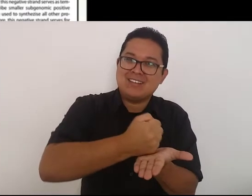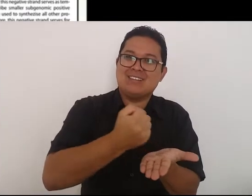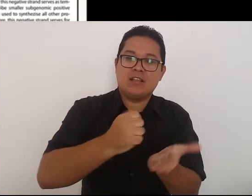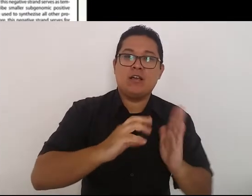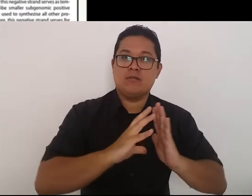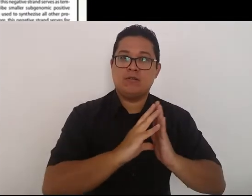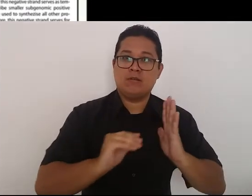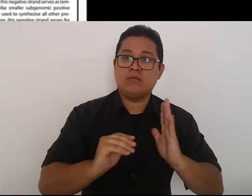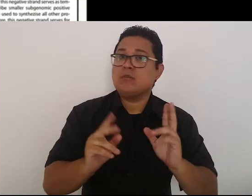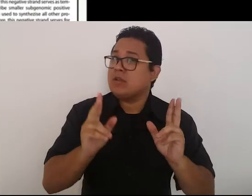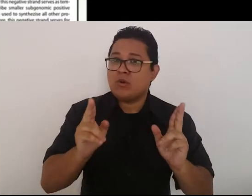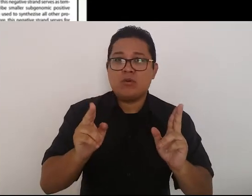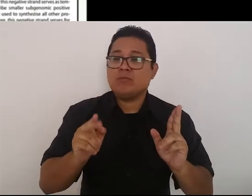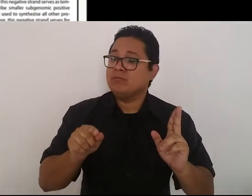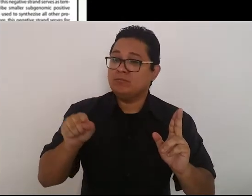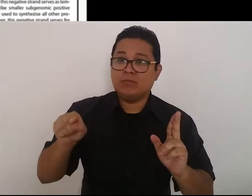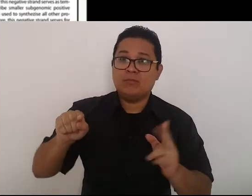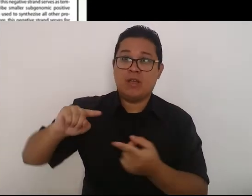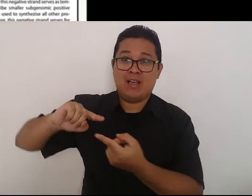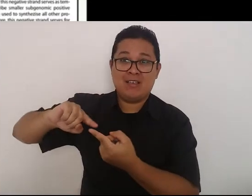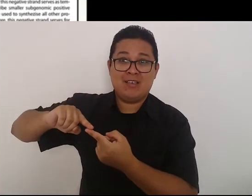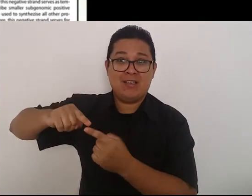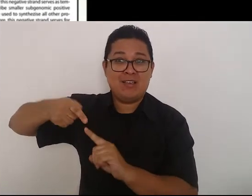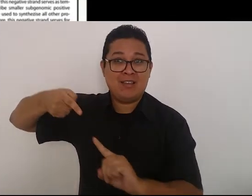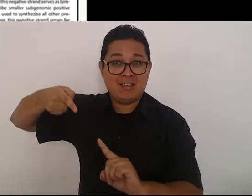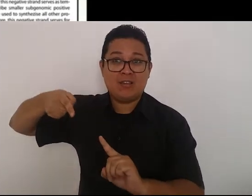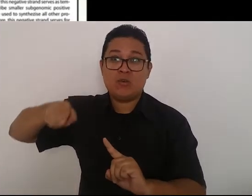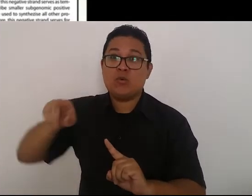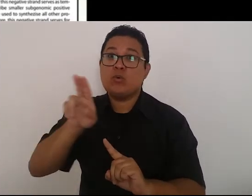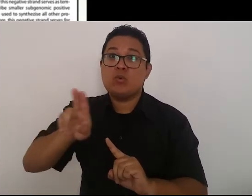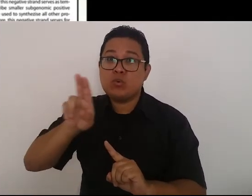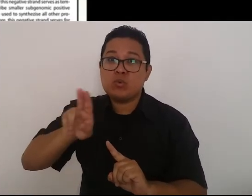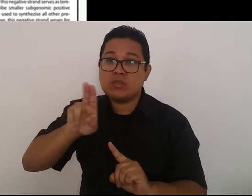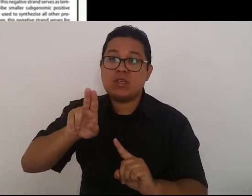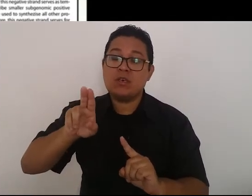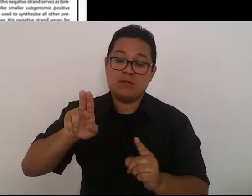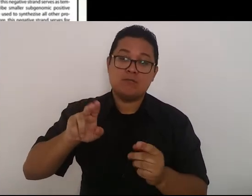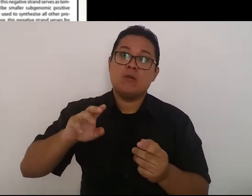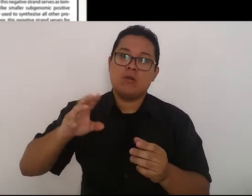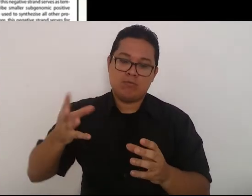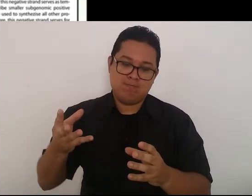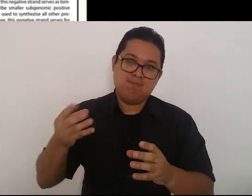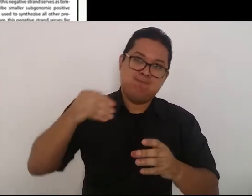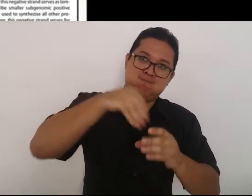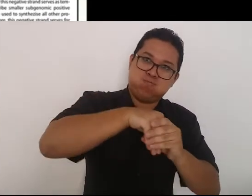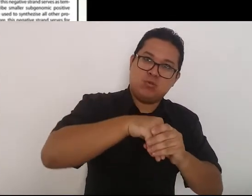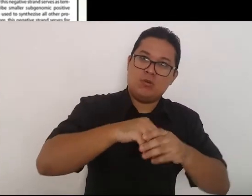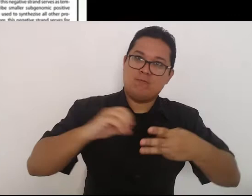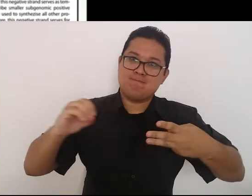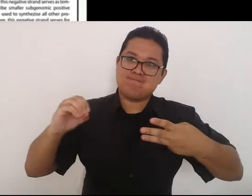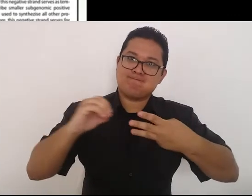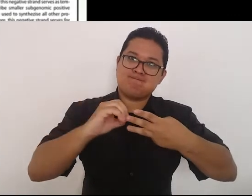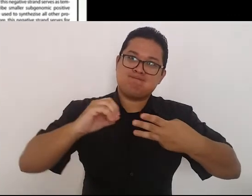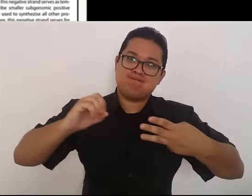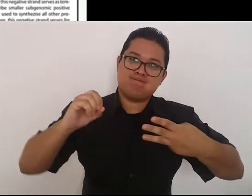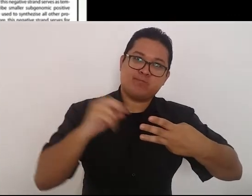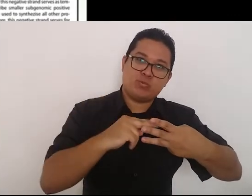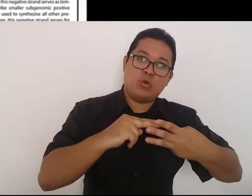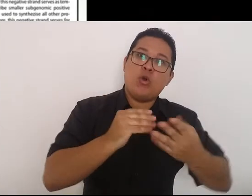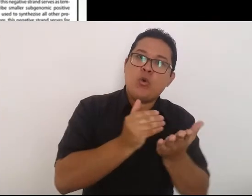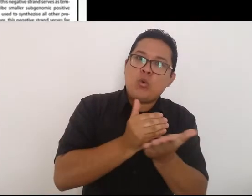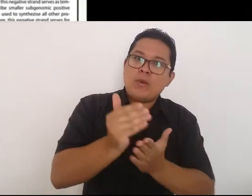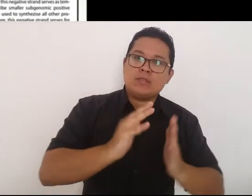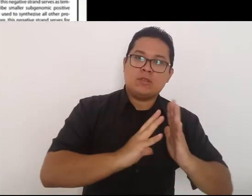ele vai usar para produzir um monte de RNA igualzinho. Então